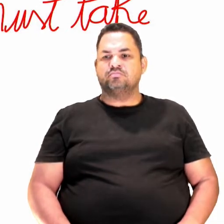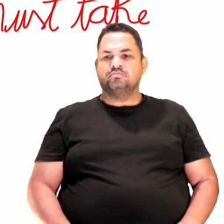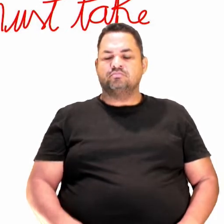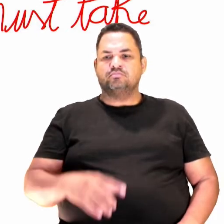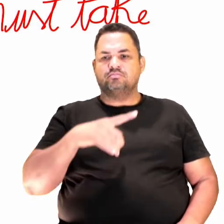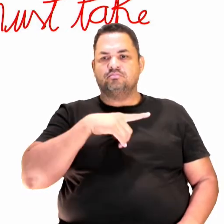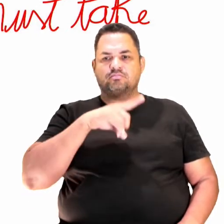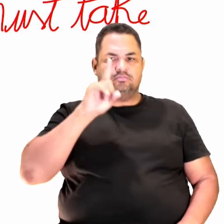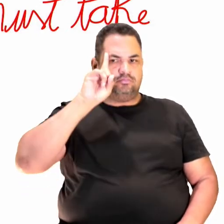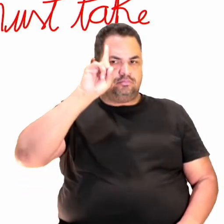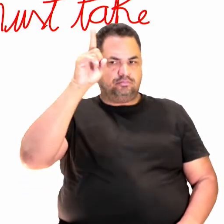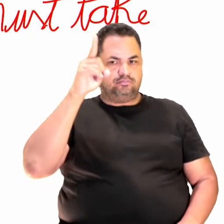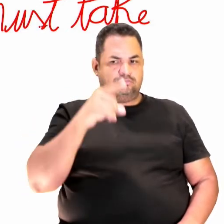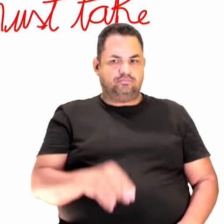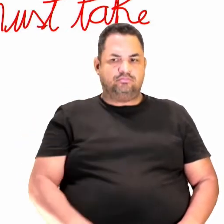ideia,